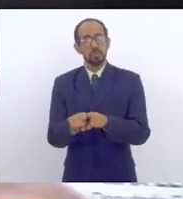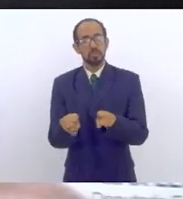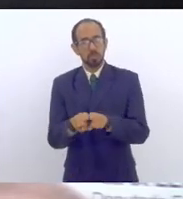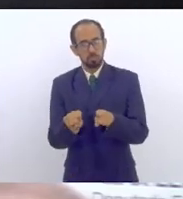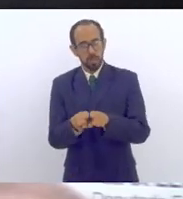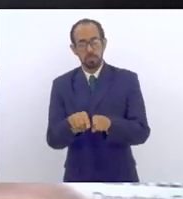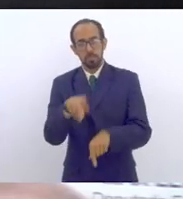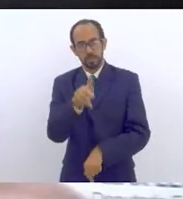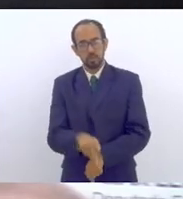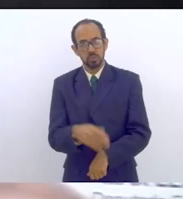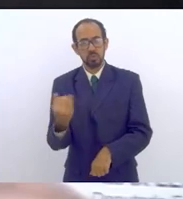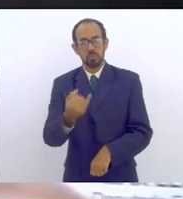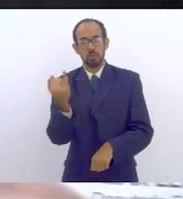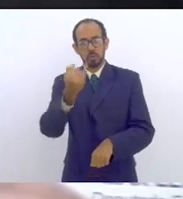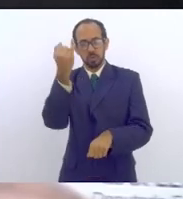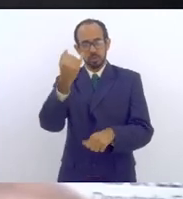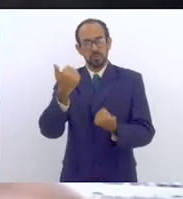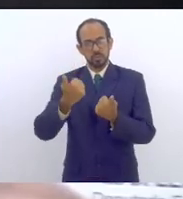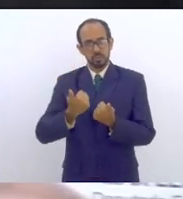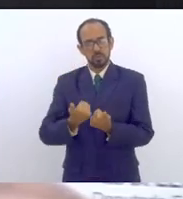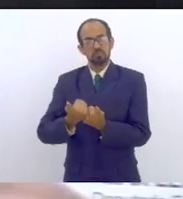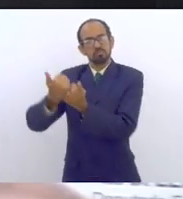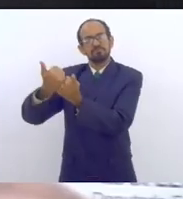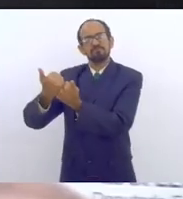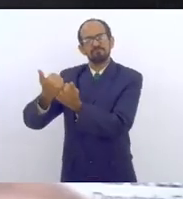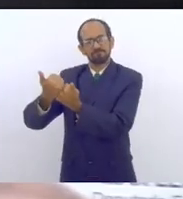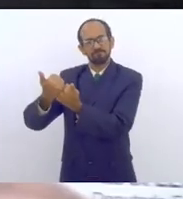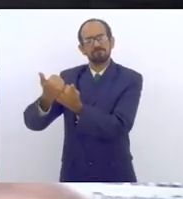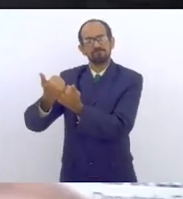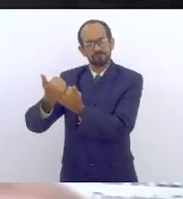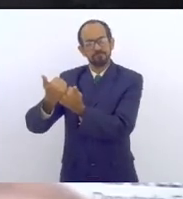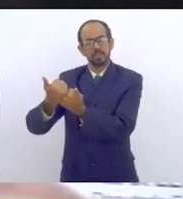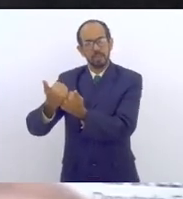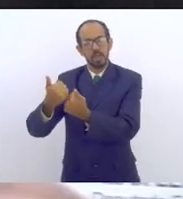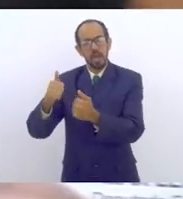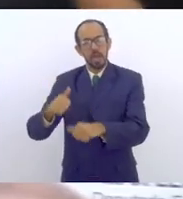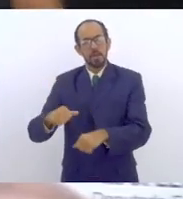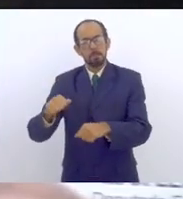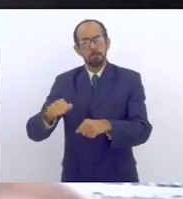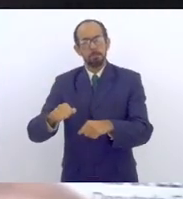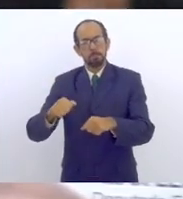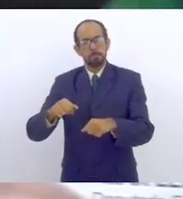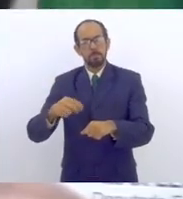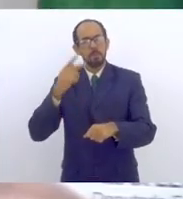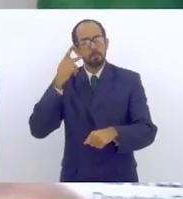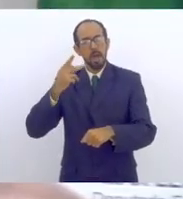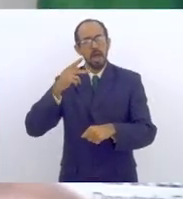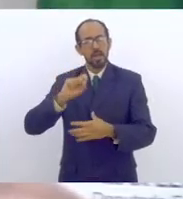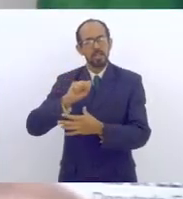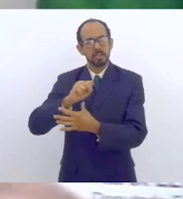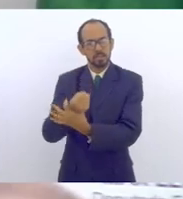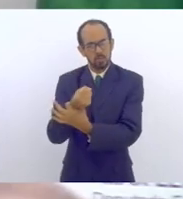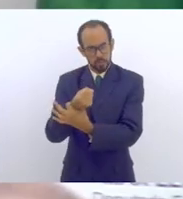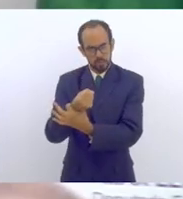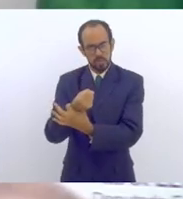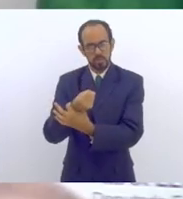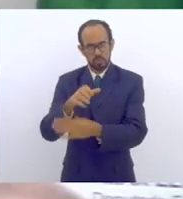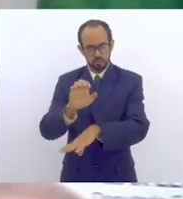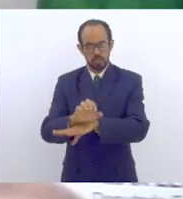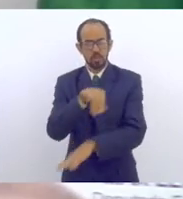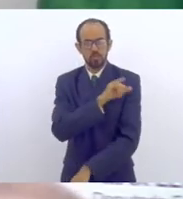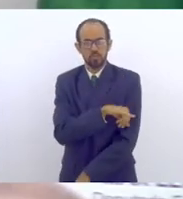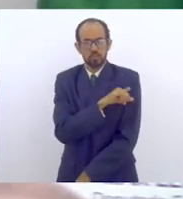que deram uma contribuição importante para a segurança pública do nosso estado